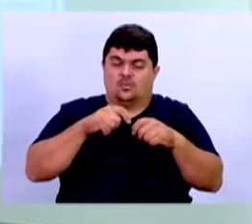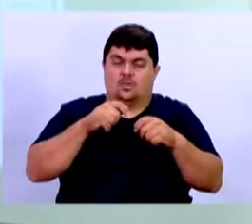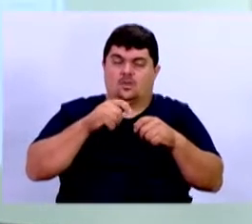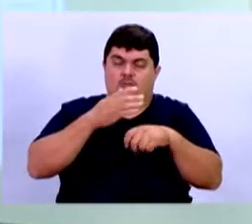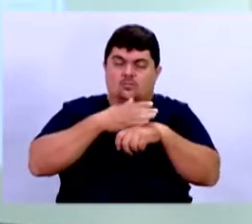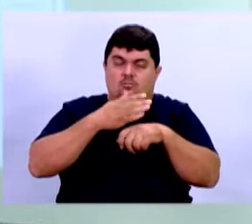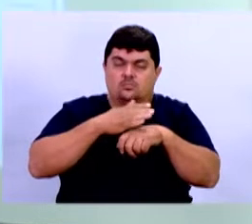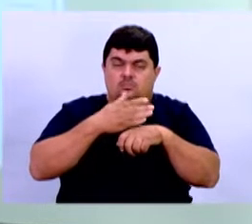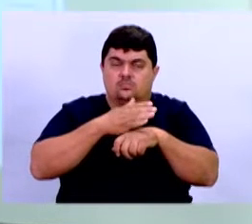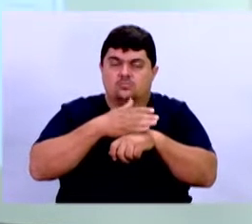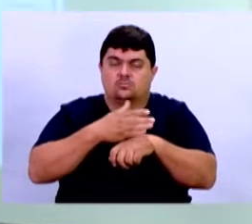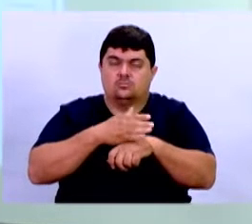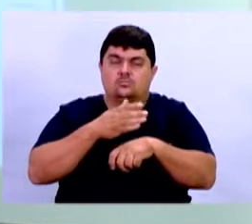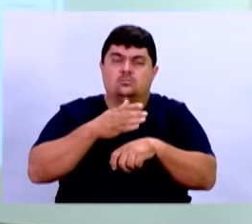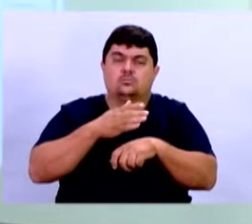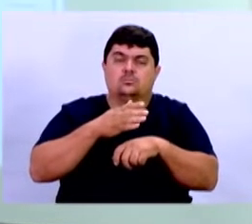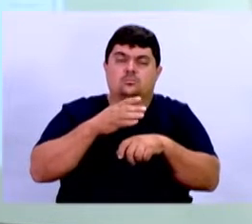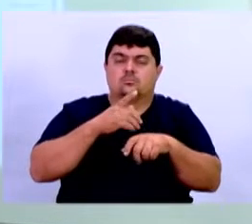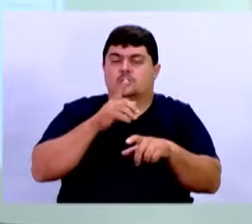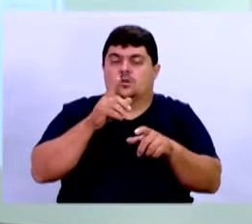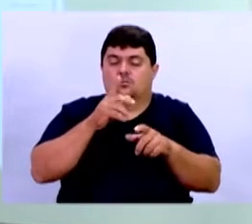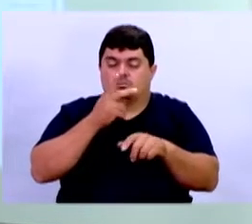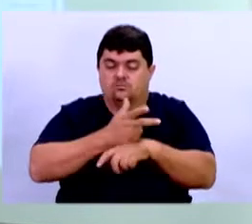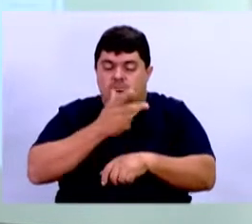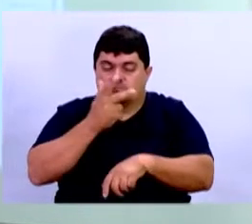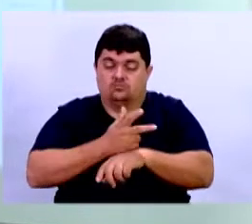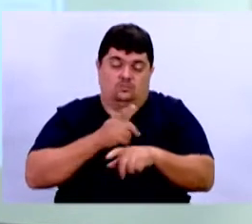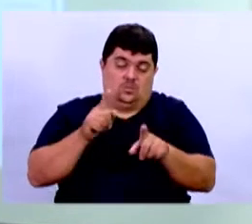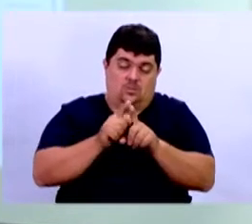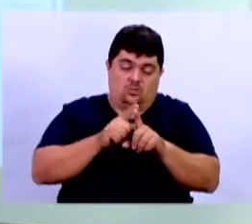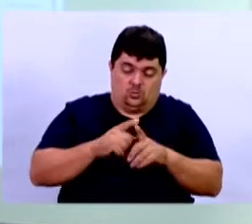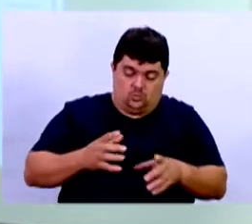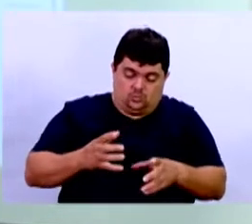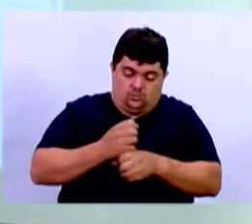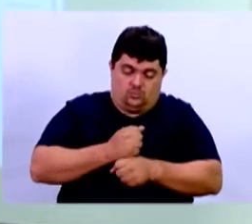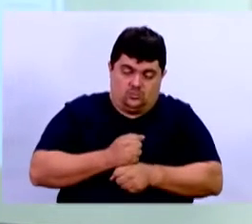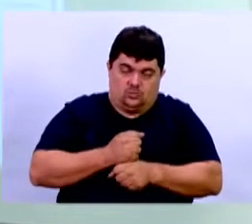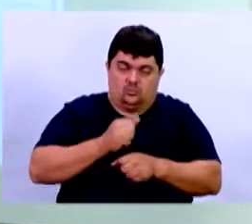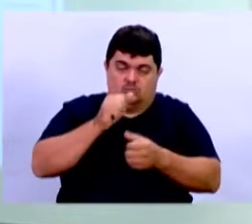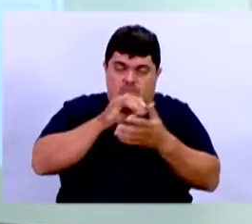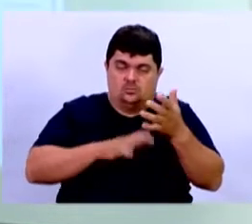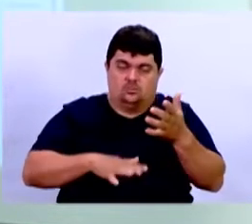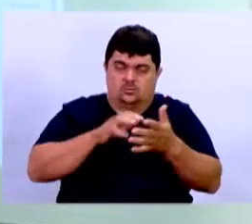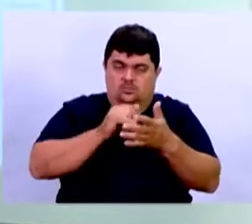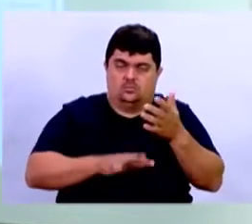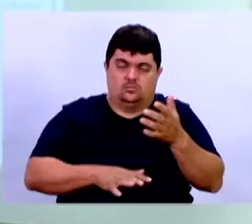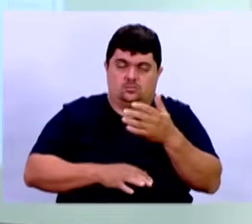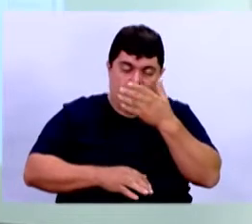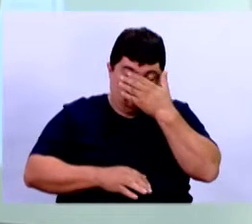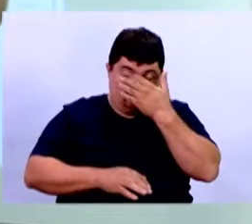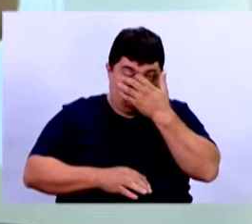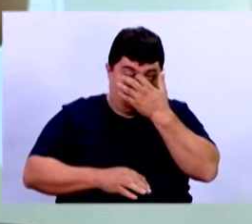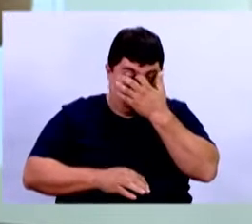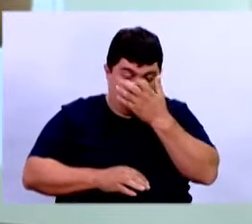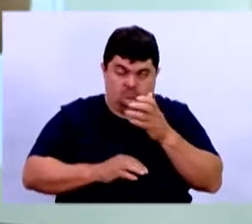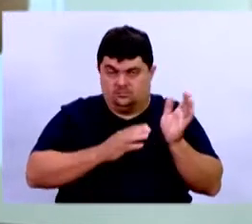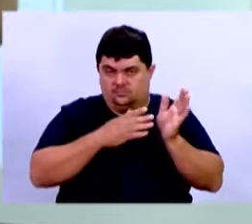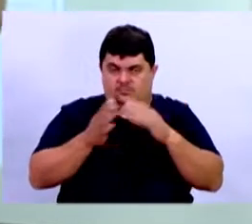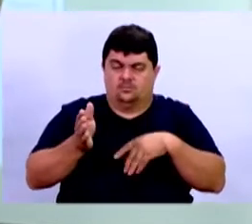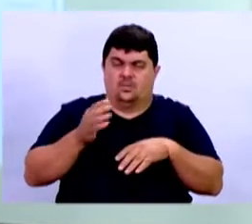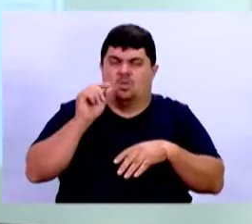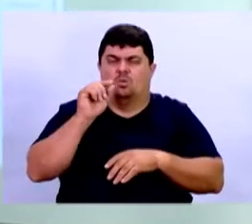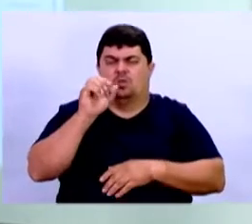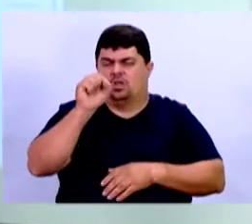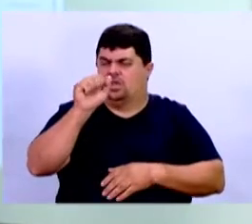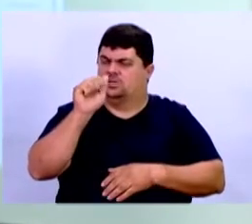esse ensinamento da videoaula e da apostila juntamente com o tutorial. Vamos lá. O que